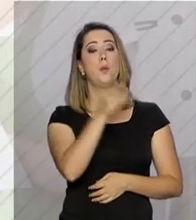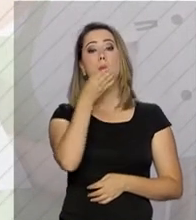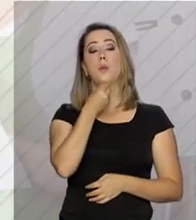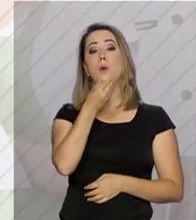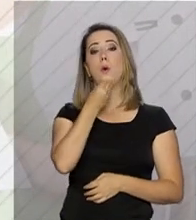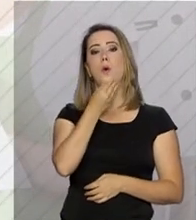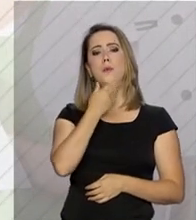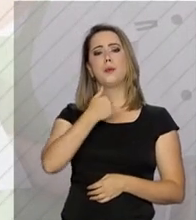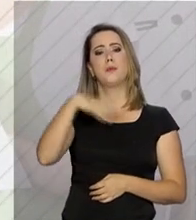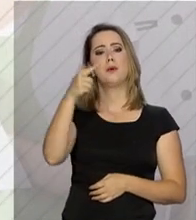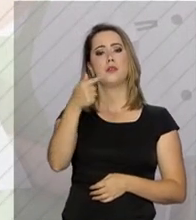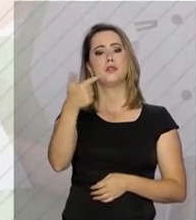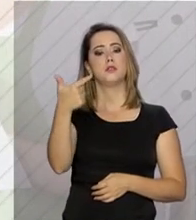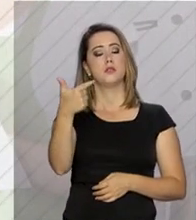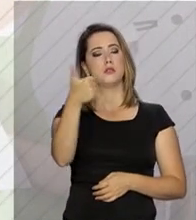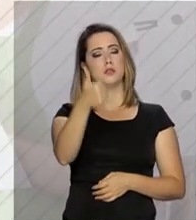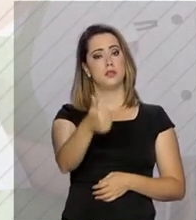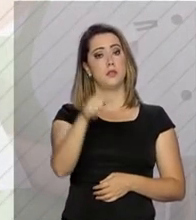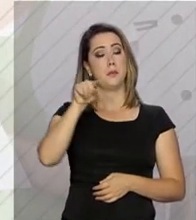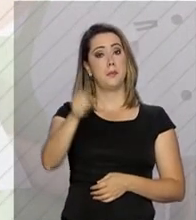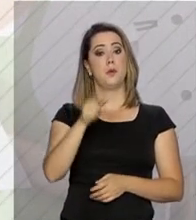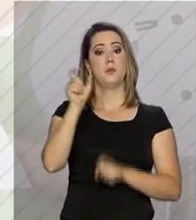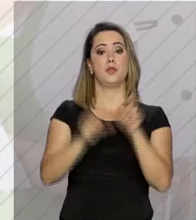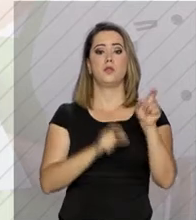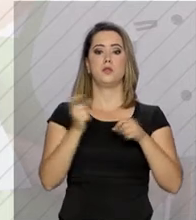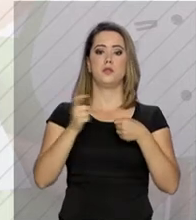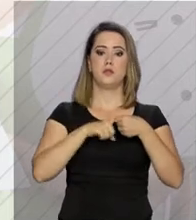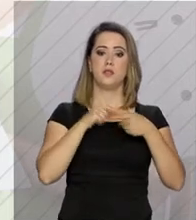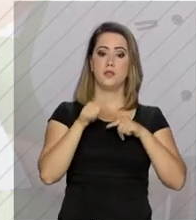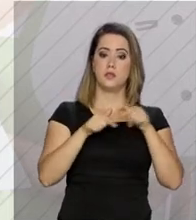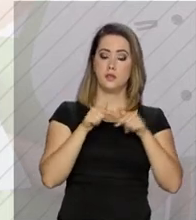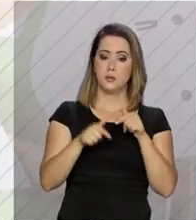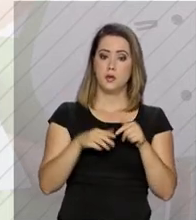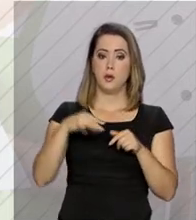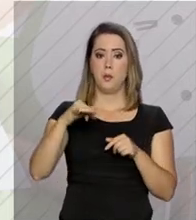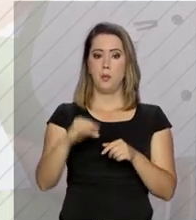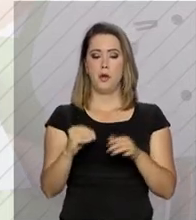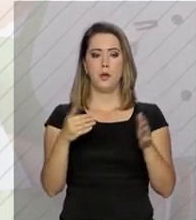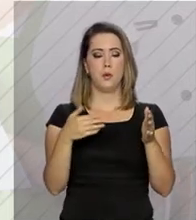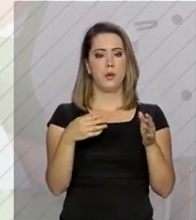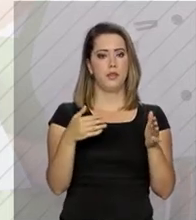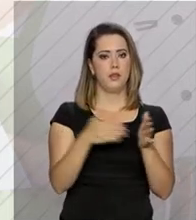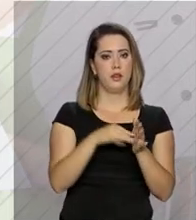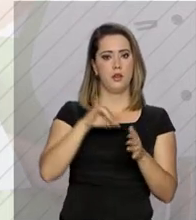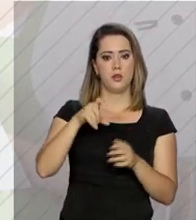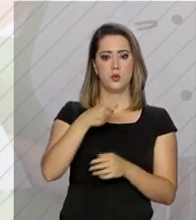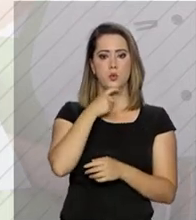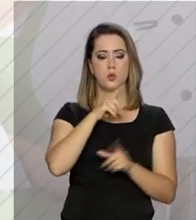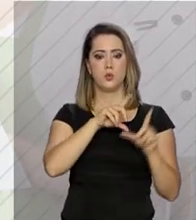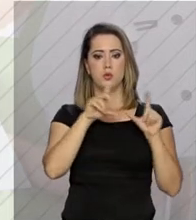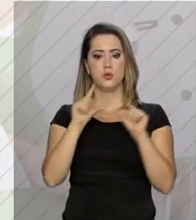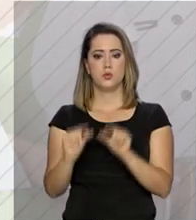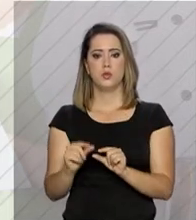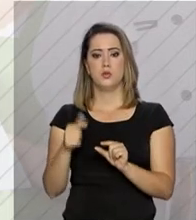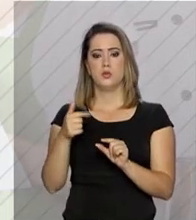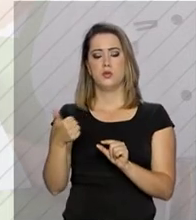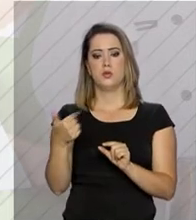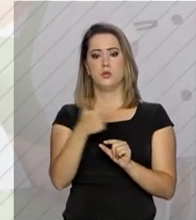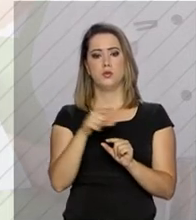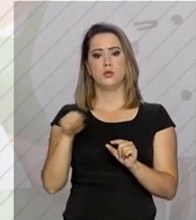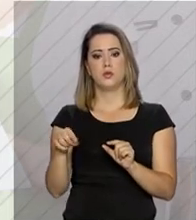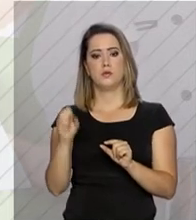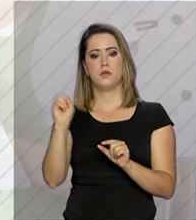brasileiros voltaram a trabalhar entre os meses de maio e julho uma redução de 0,8 ponto percentual em relação ao chamado